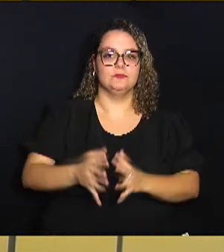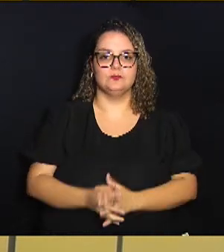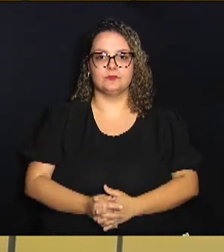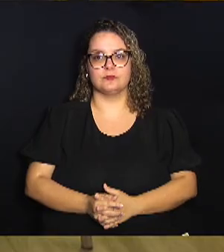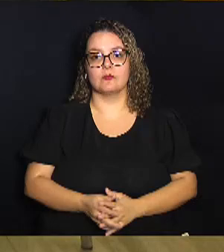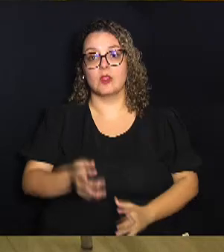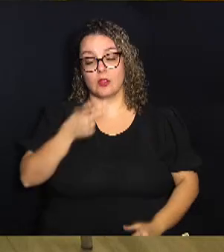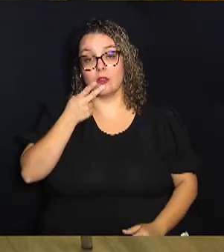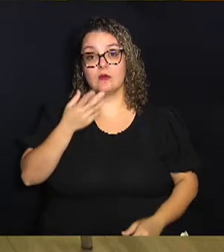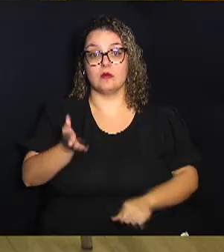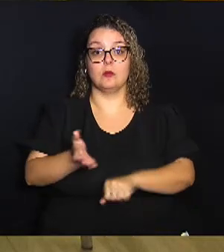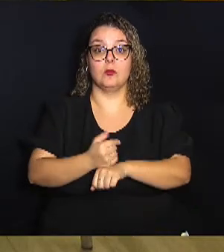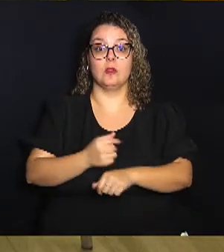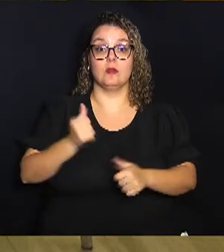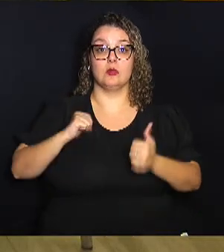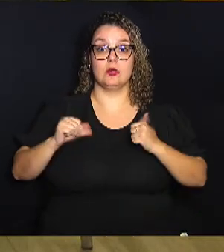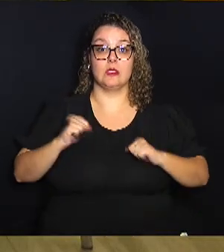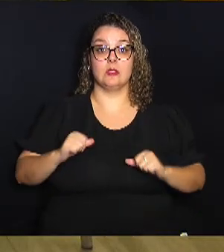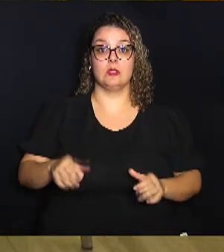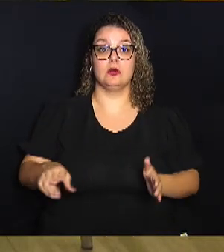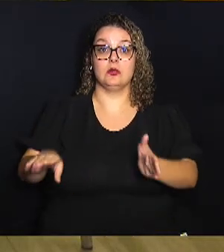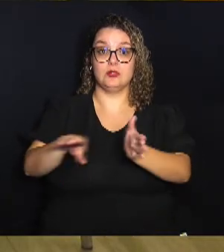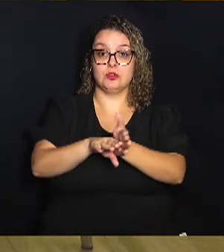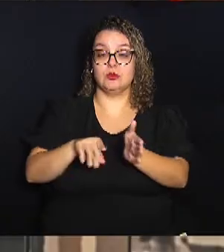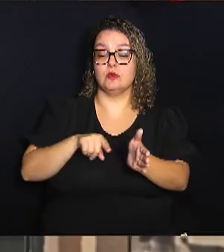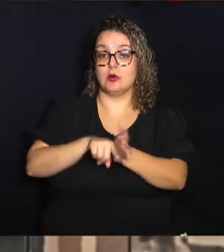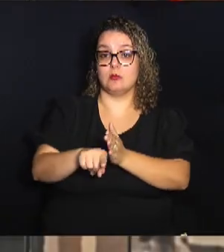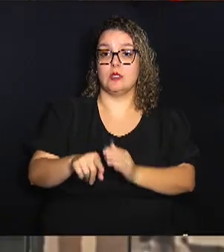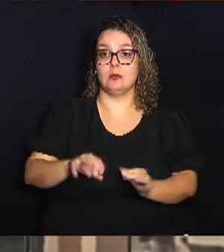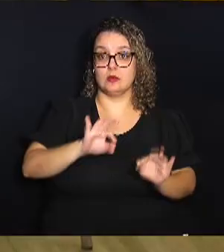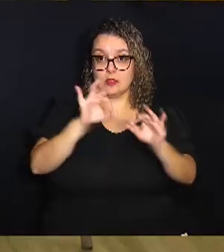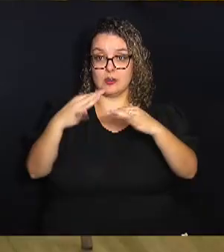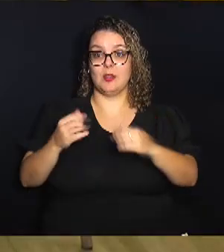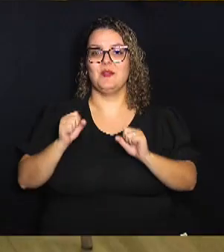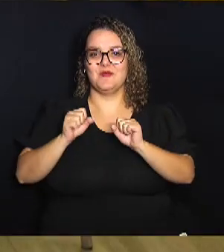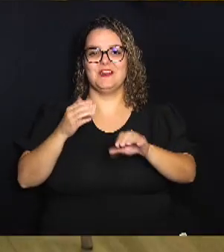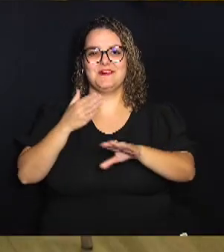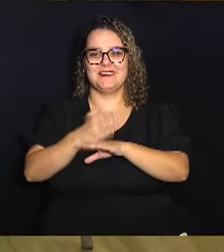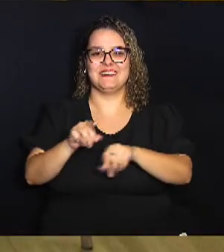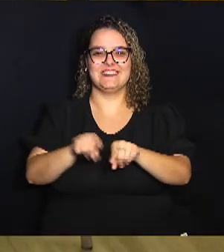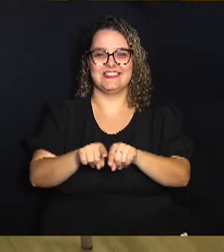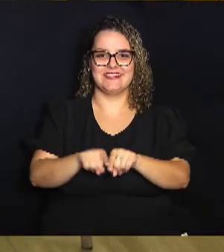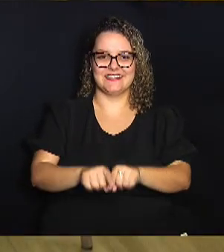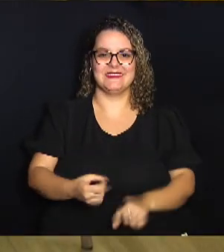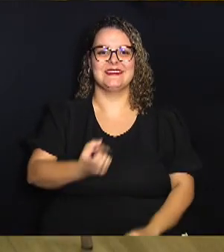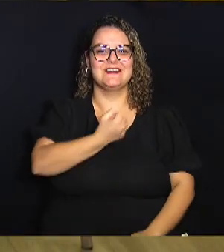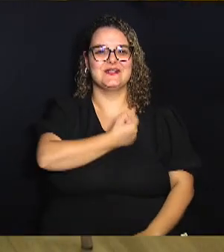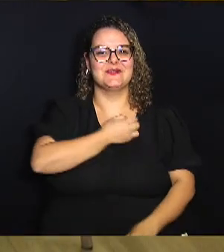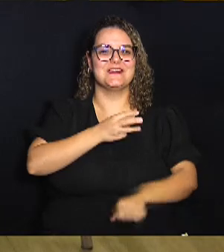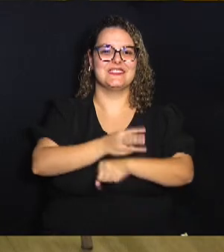agora há pouco da ansiedade, chegou aqui uma pergunta de telespectador e você pode participar também, olha.